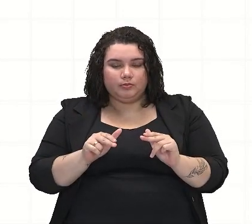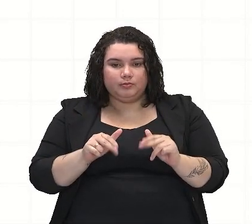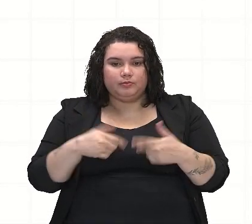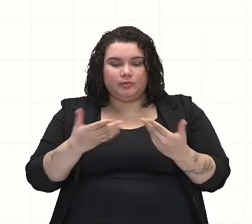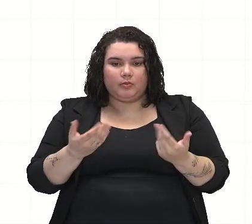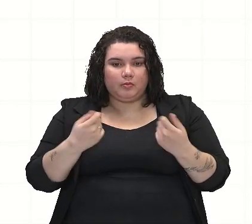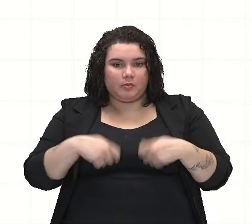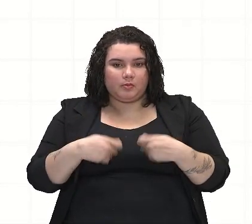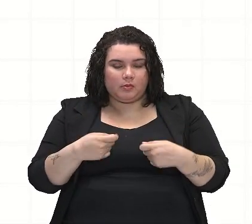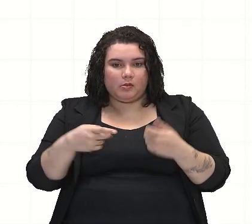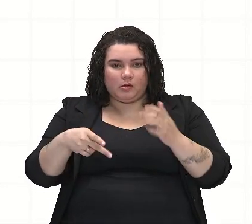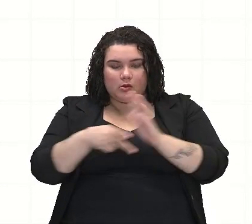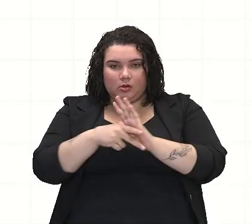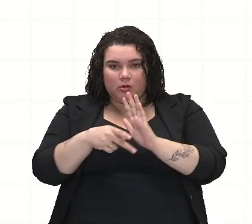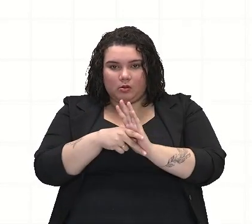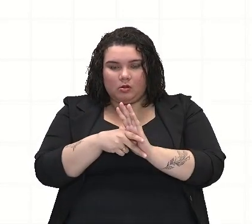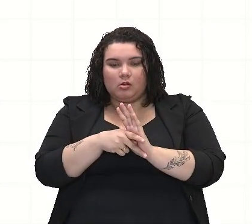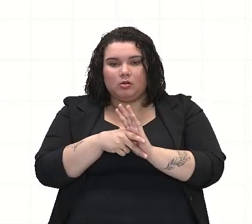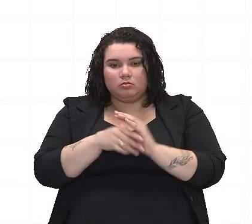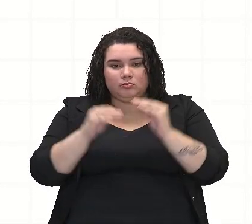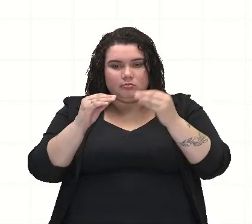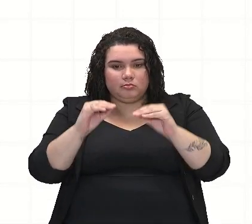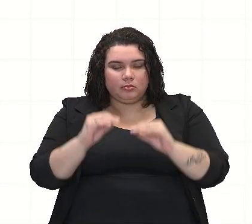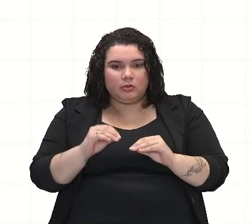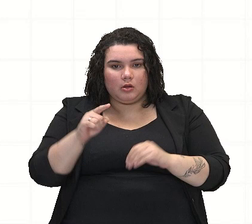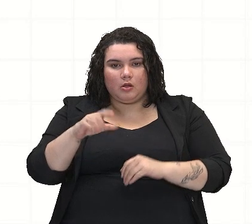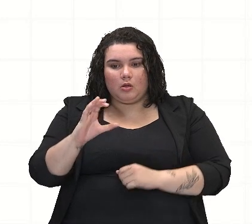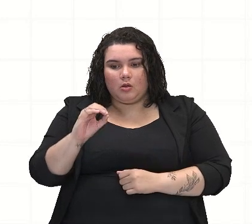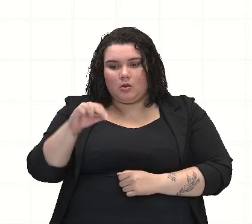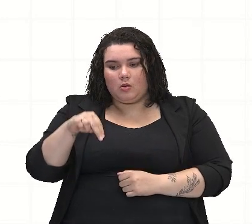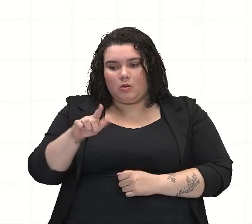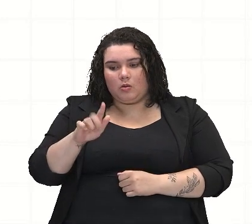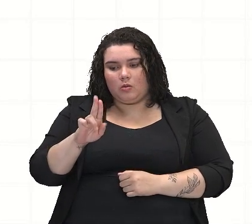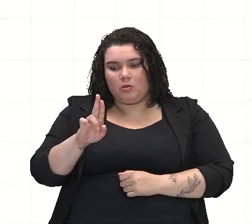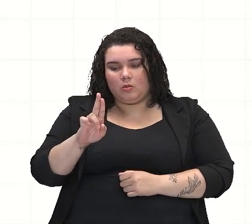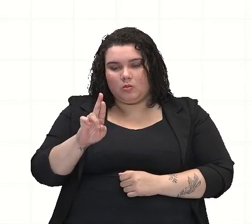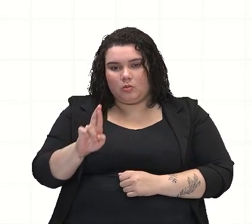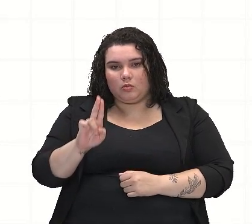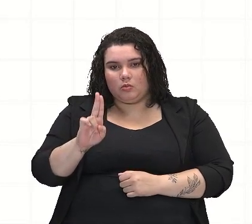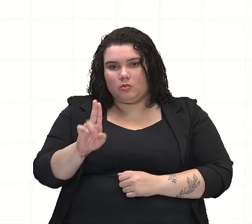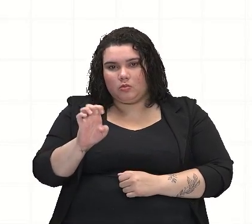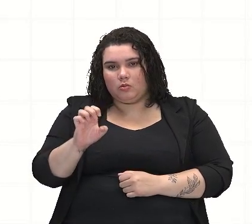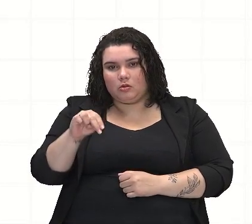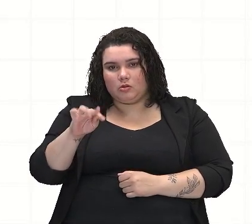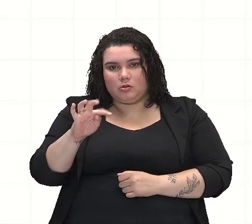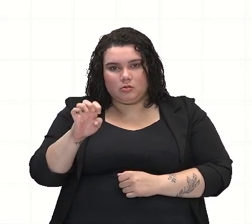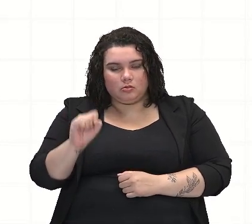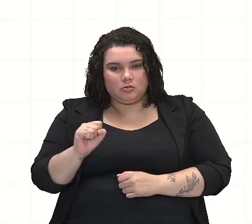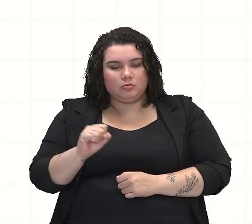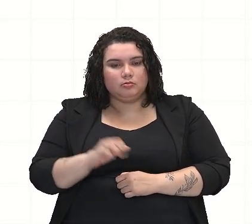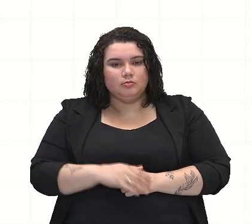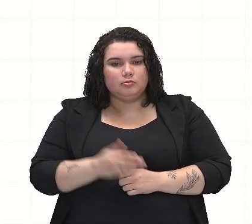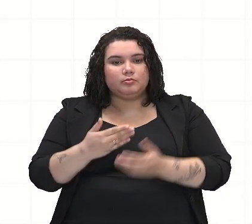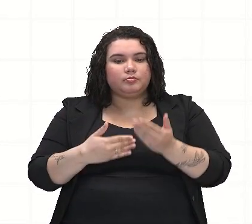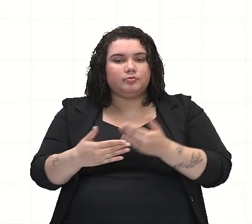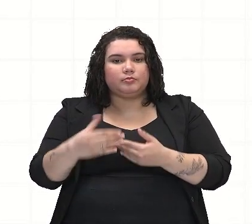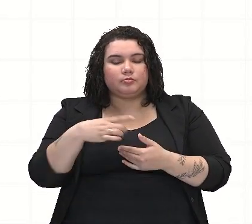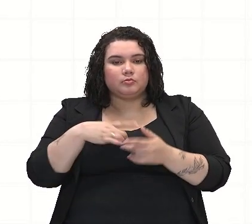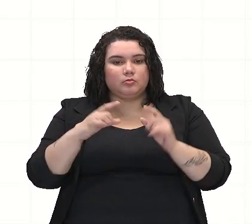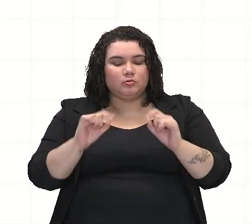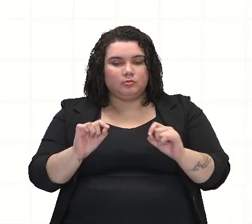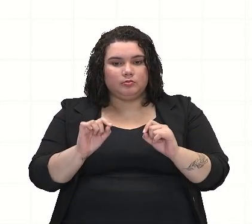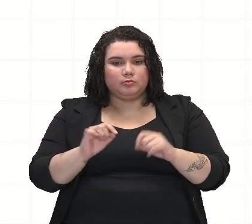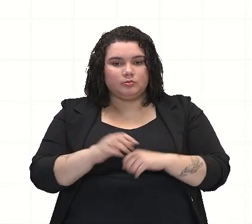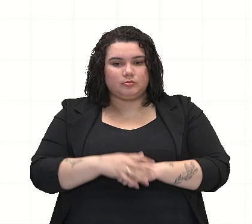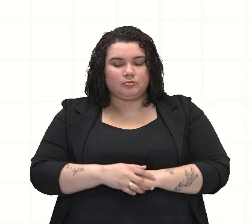esse segmento, esses pedacinhos aqui são congruentes. Né? Depois, o que, que nós fazemos? Agora, com a